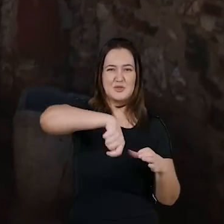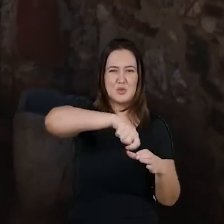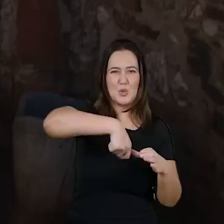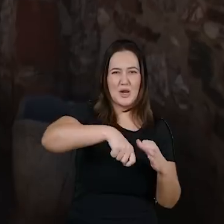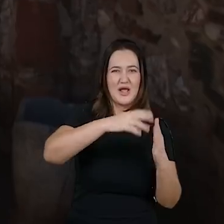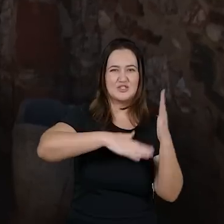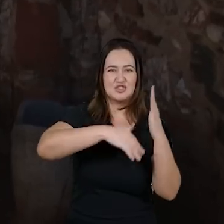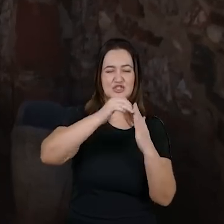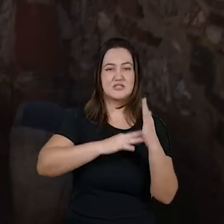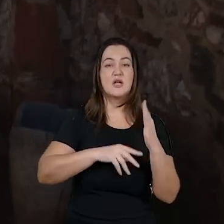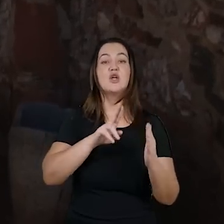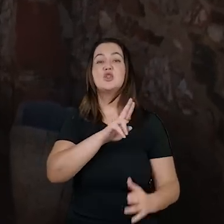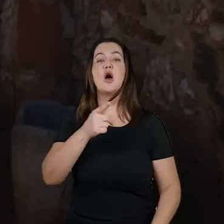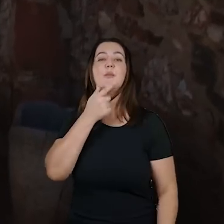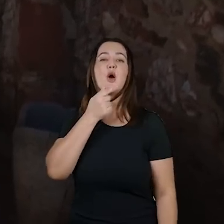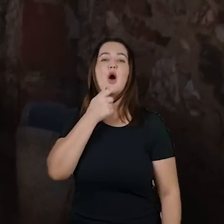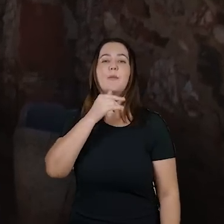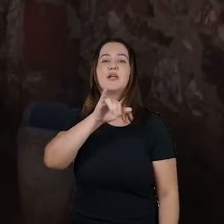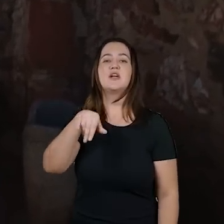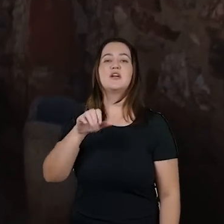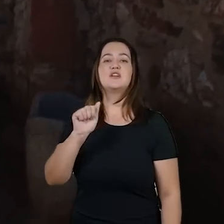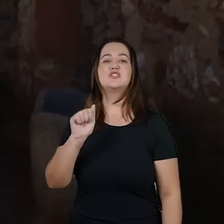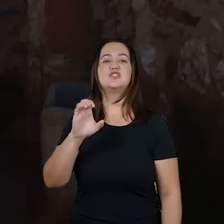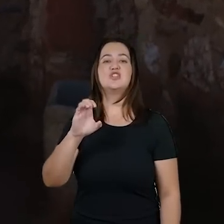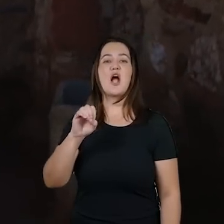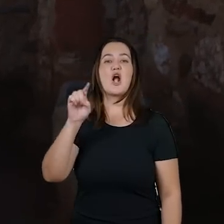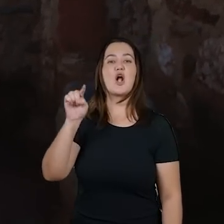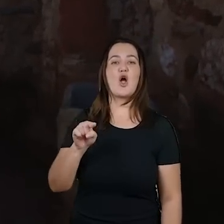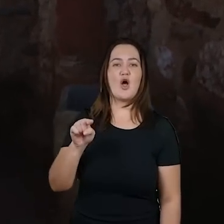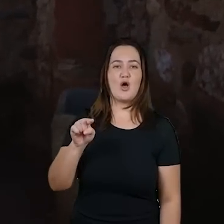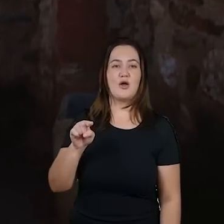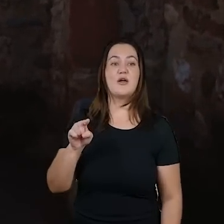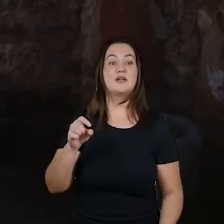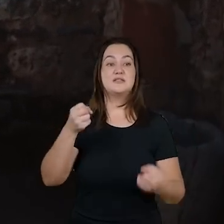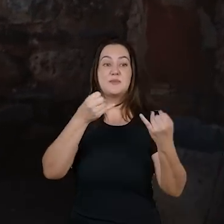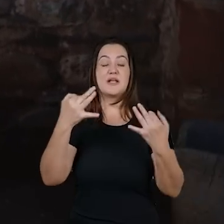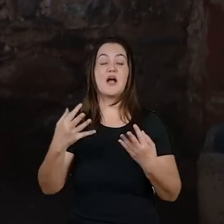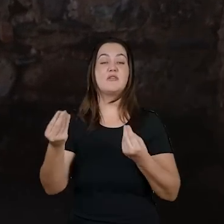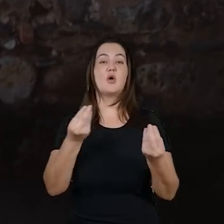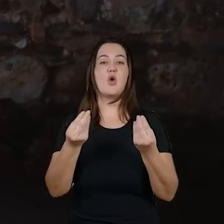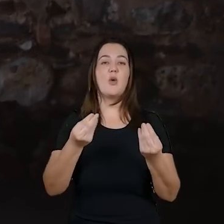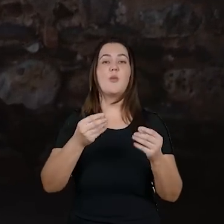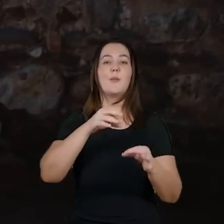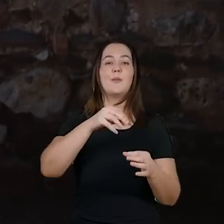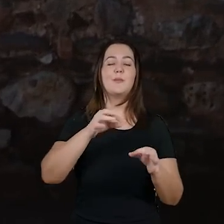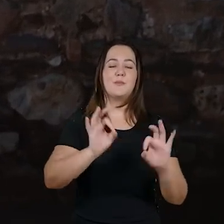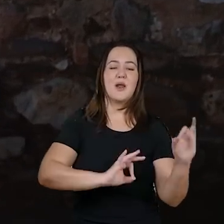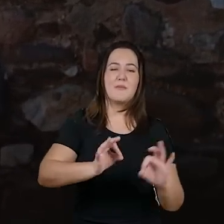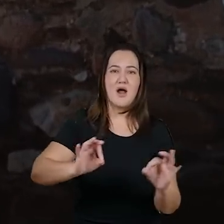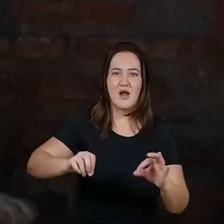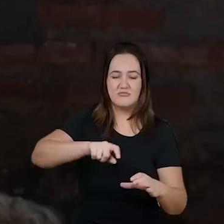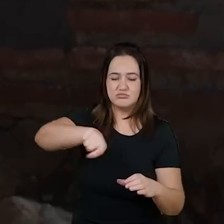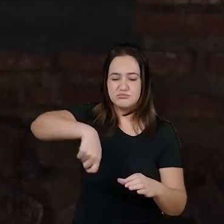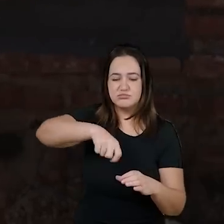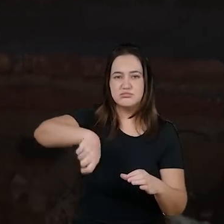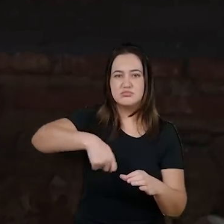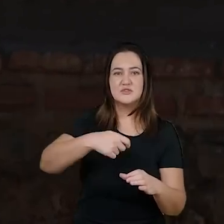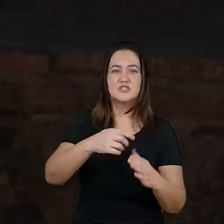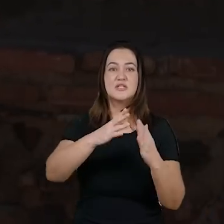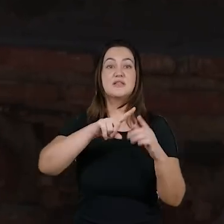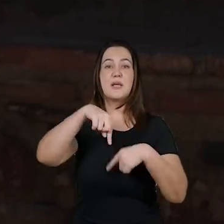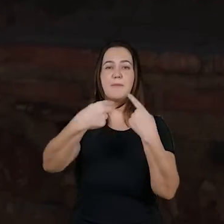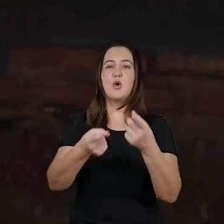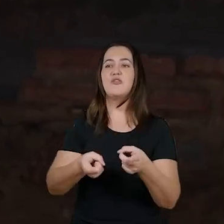típico judeu. E aqui nós temos uma ideia de como eles preparavam a tinta, vendiam tinta nesse lugar e também os seus serviços como pintores